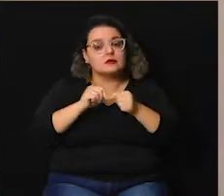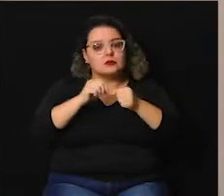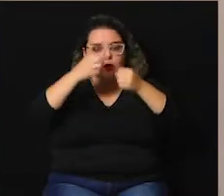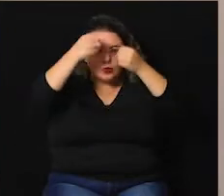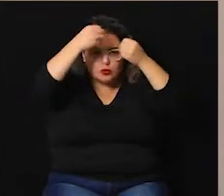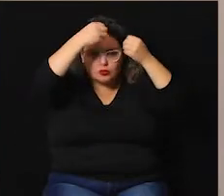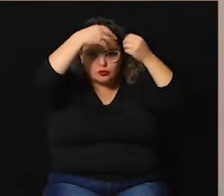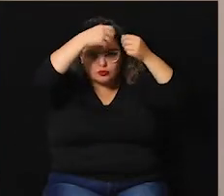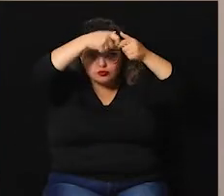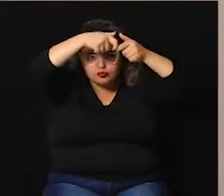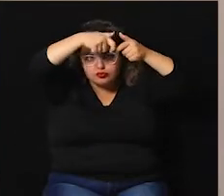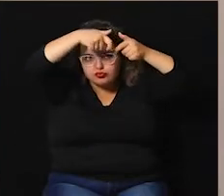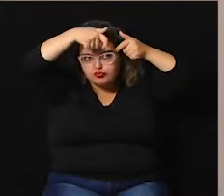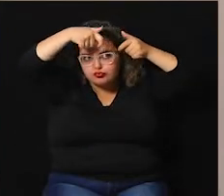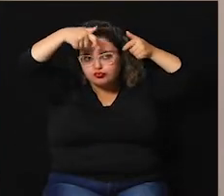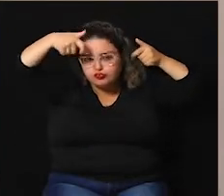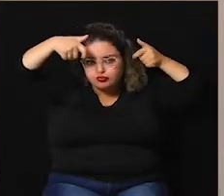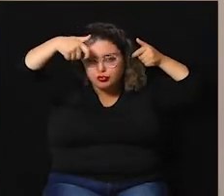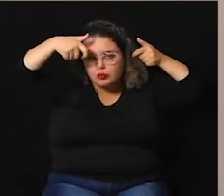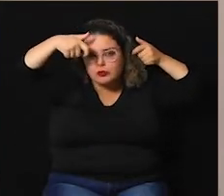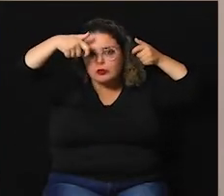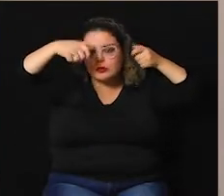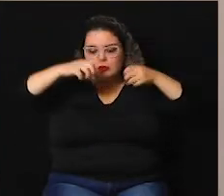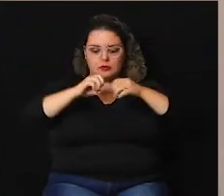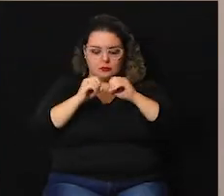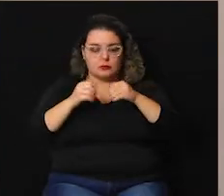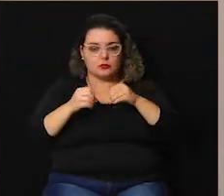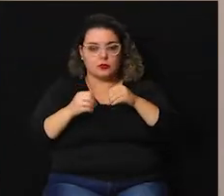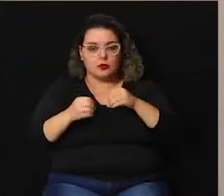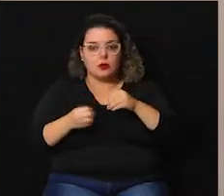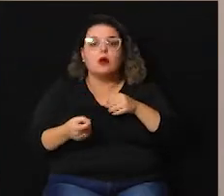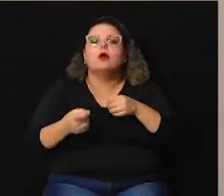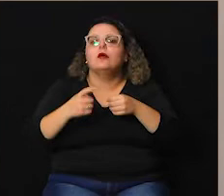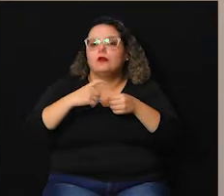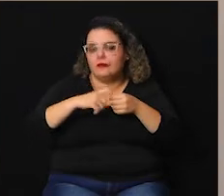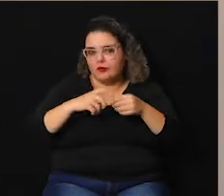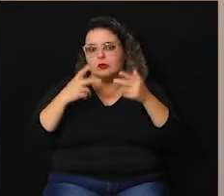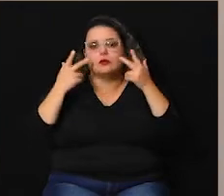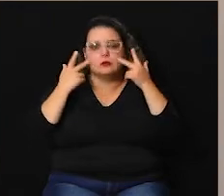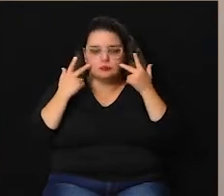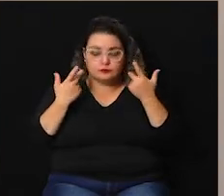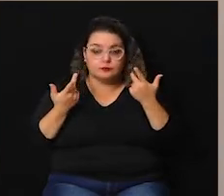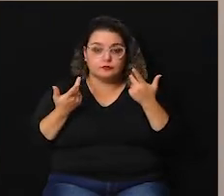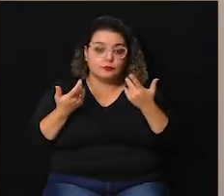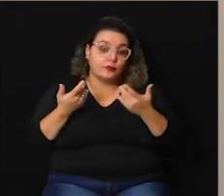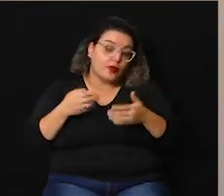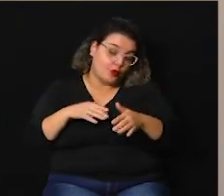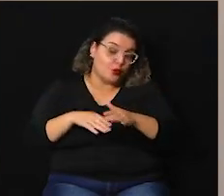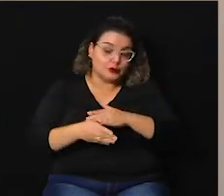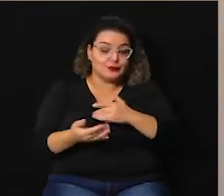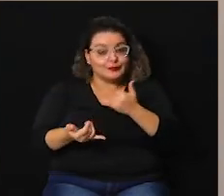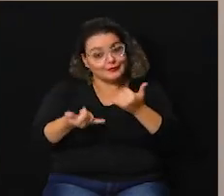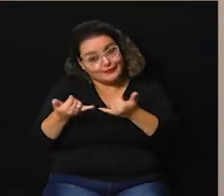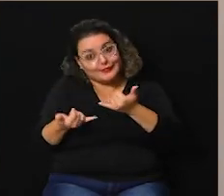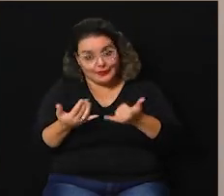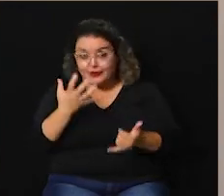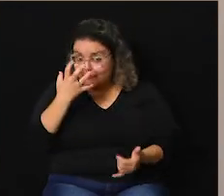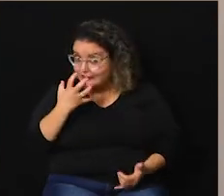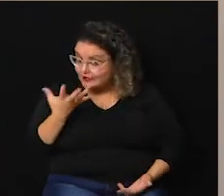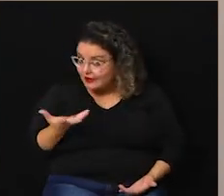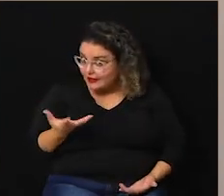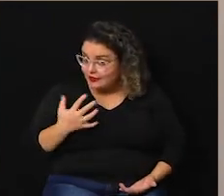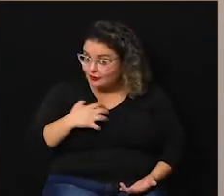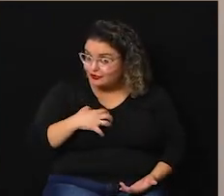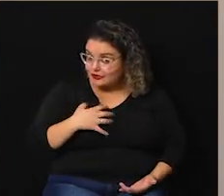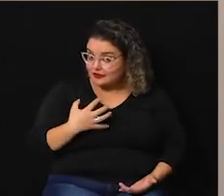no microscópio, o fio volta da maneira que era. Agora, eu costumo até brincar aqui de uma maneira séria, eu brinco